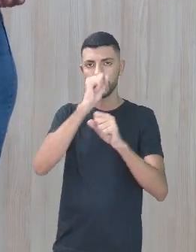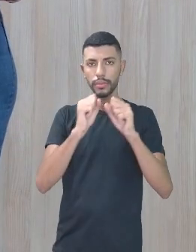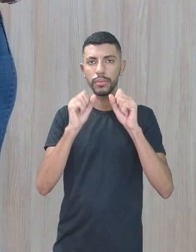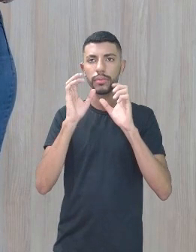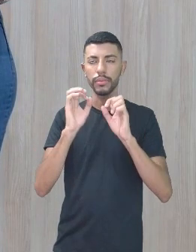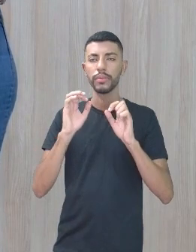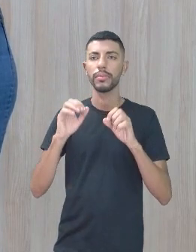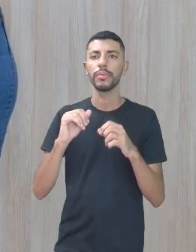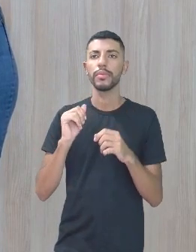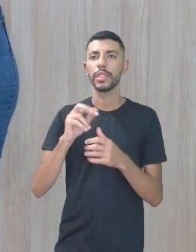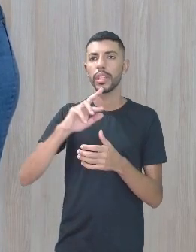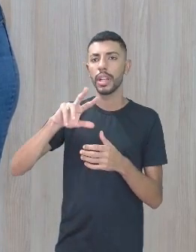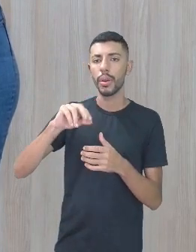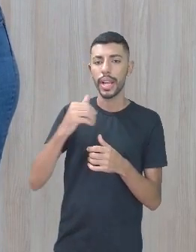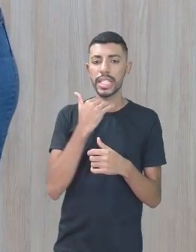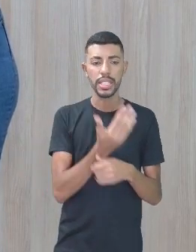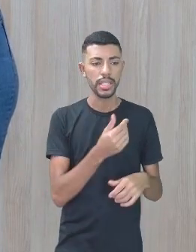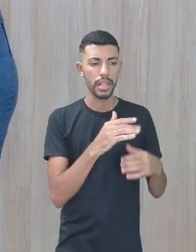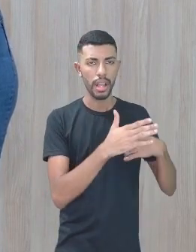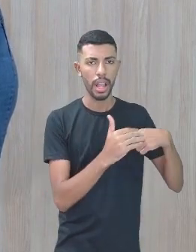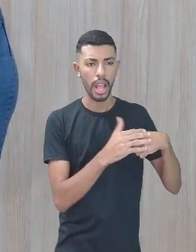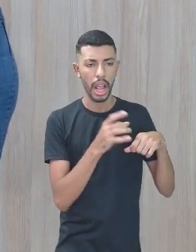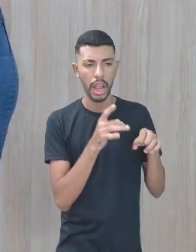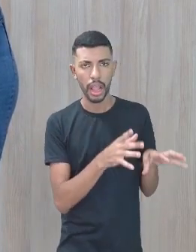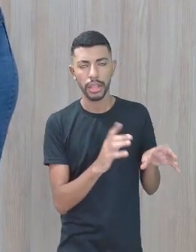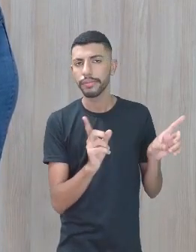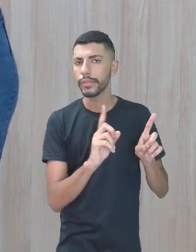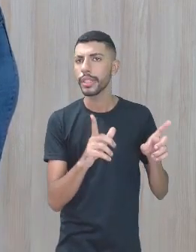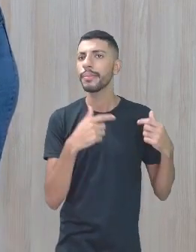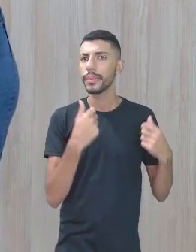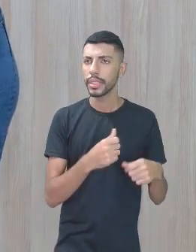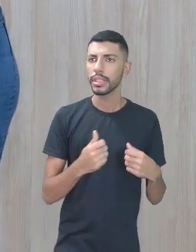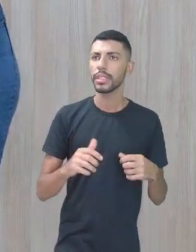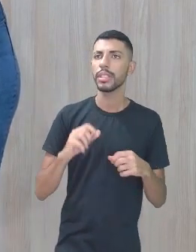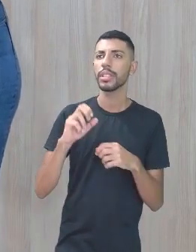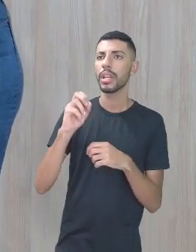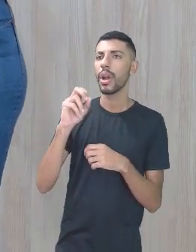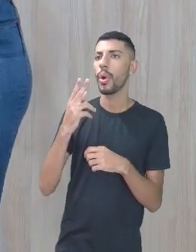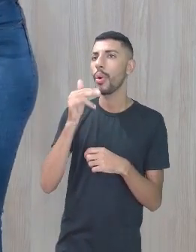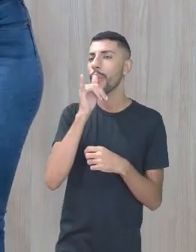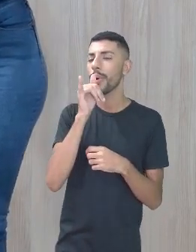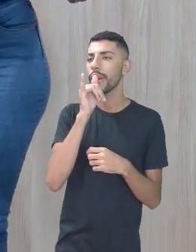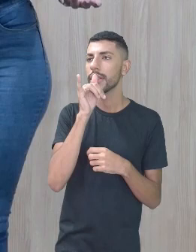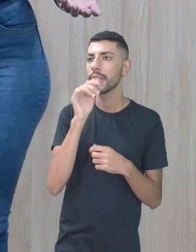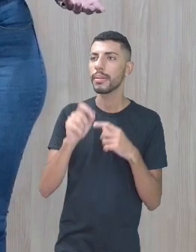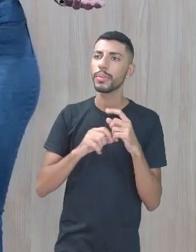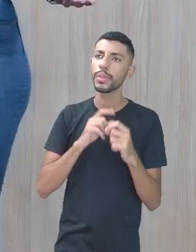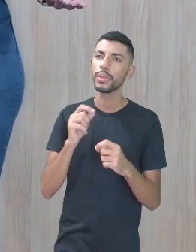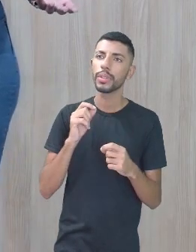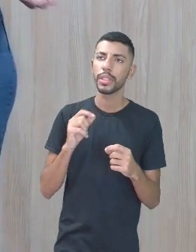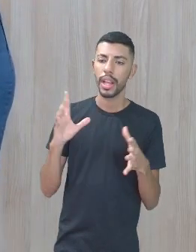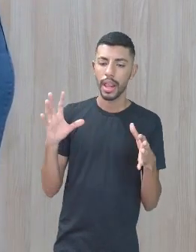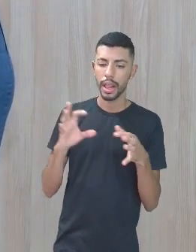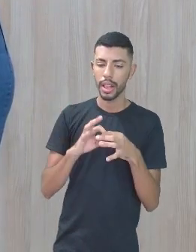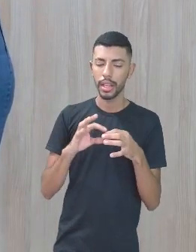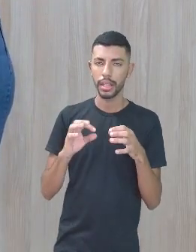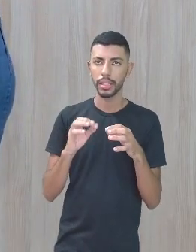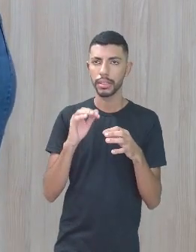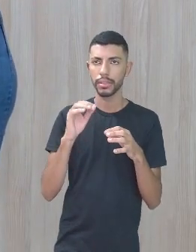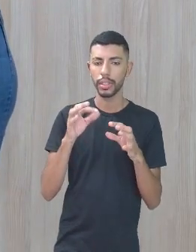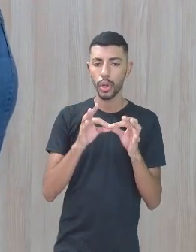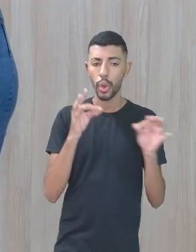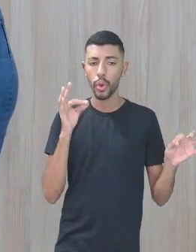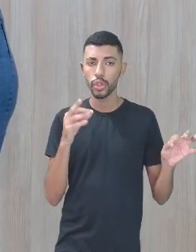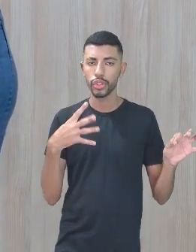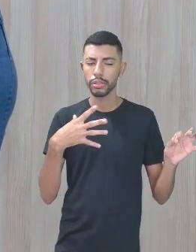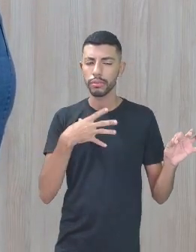os afetos, né? Ou se dá de forma longe das questões relacionadas ao afeto, a gente corre um